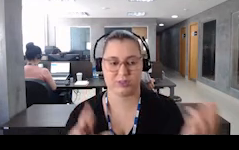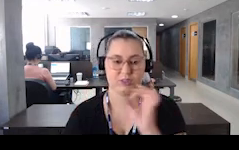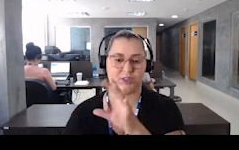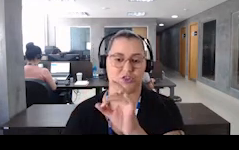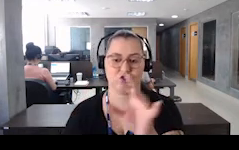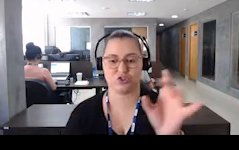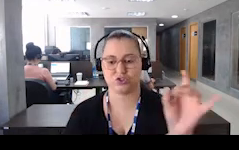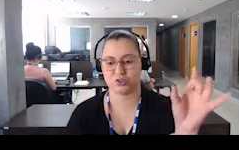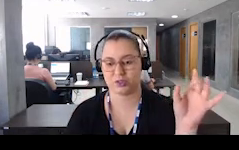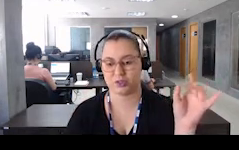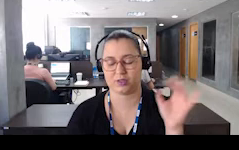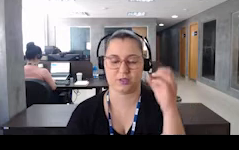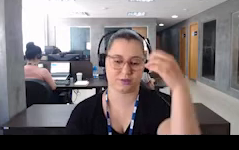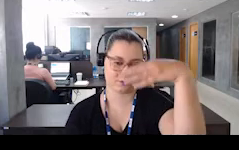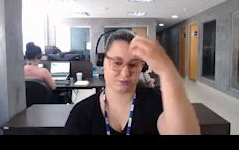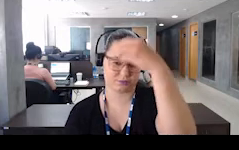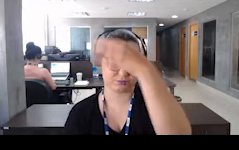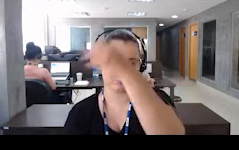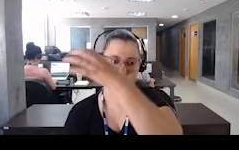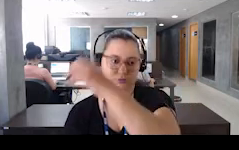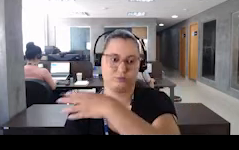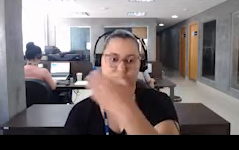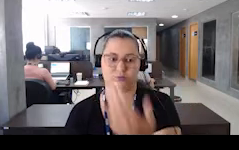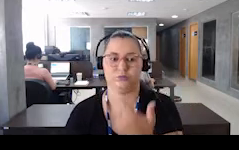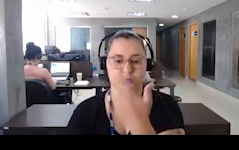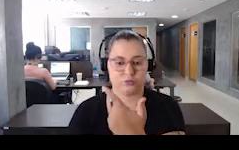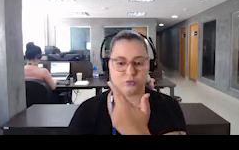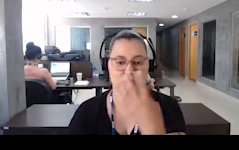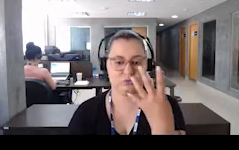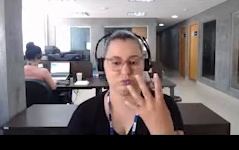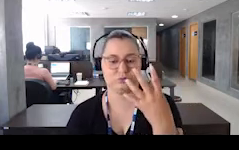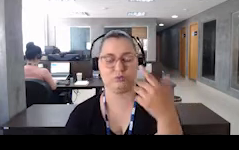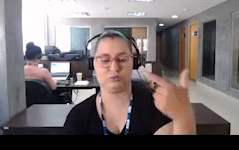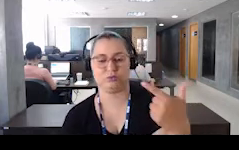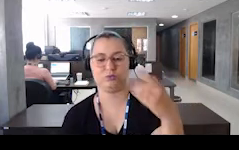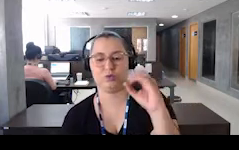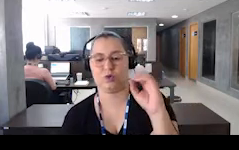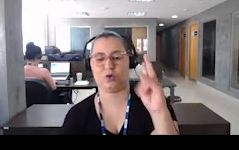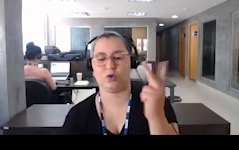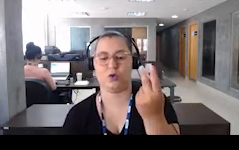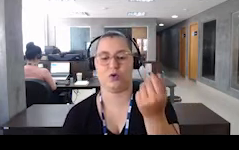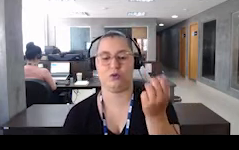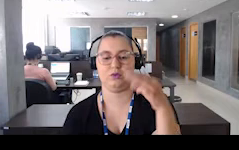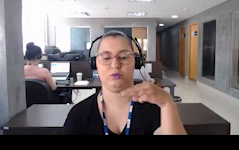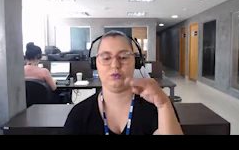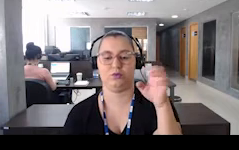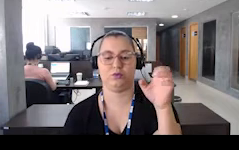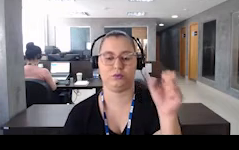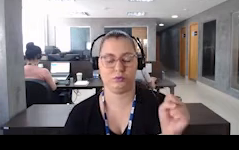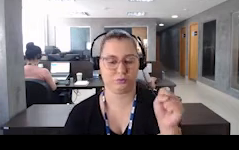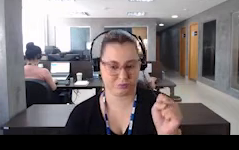resistência individual de cada lâmpada que a gente tem aqui. É quanto? 242. 242